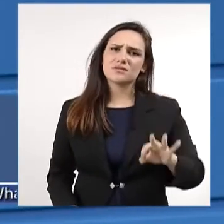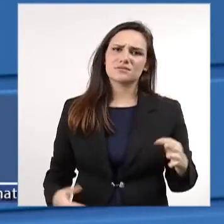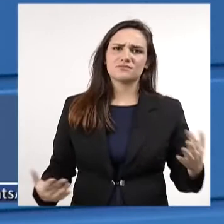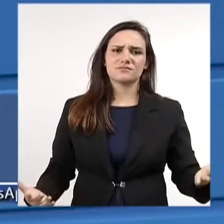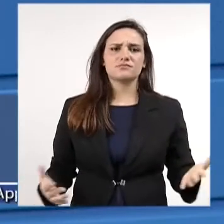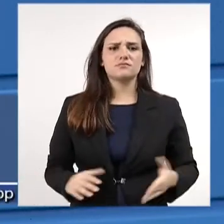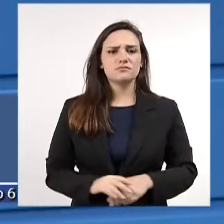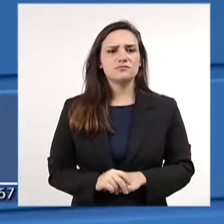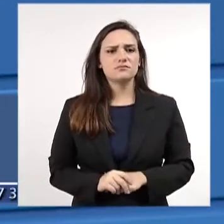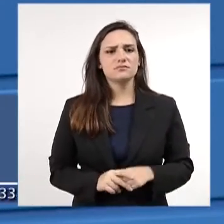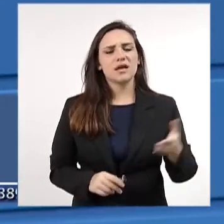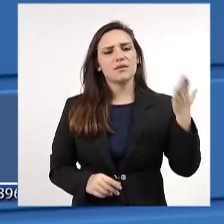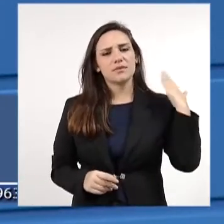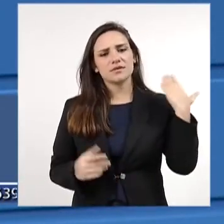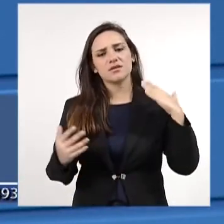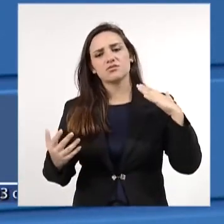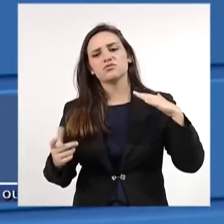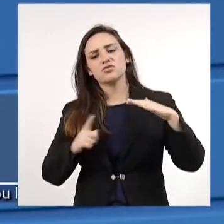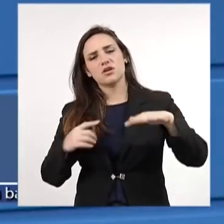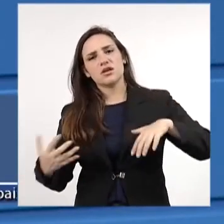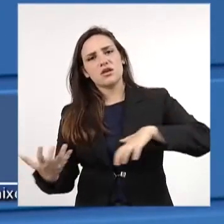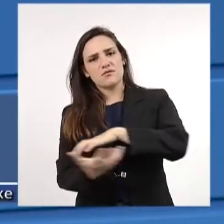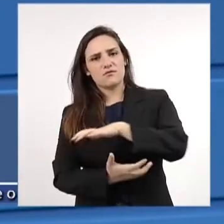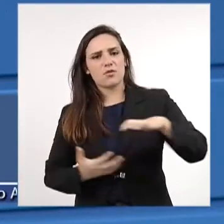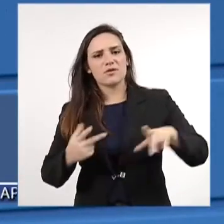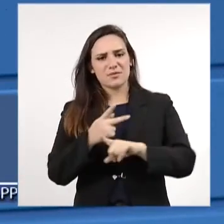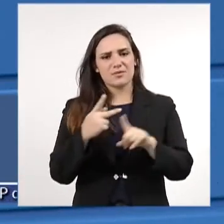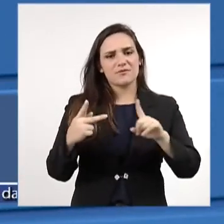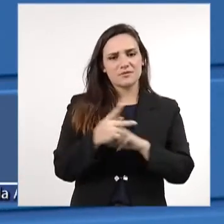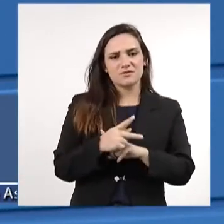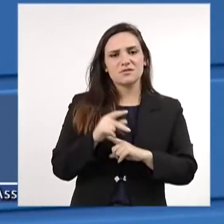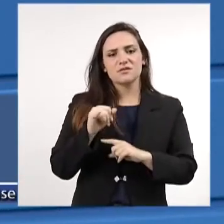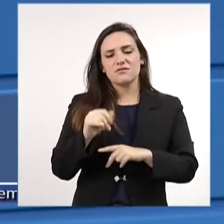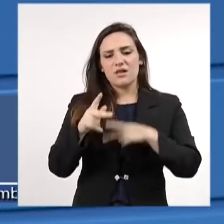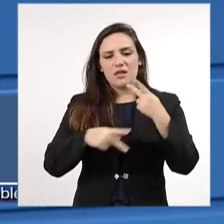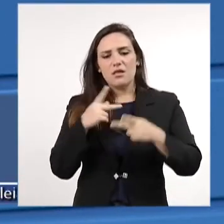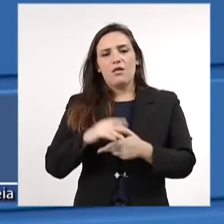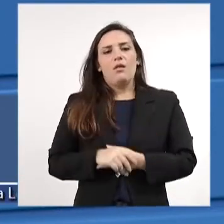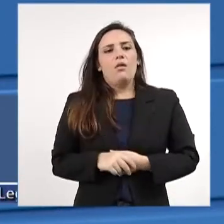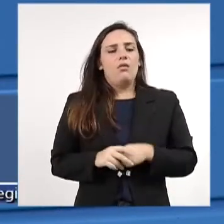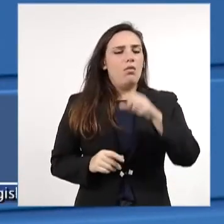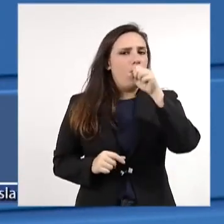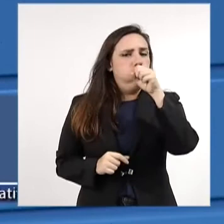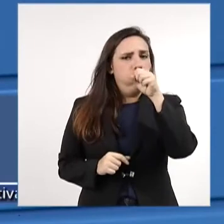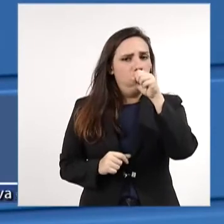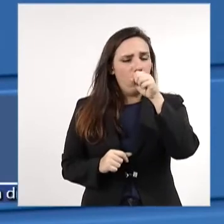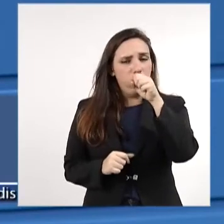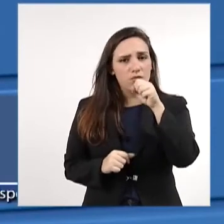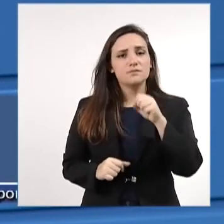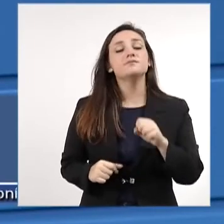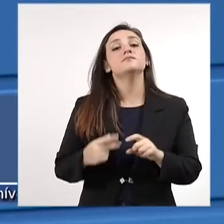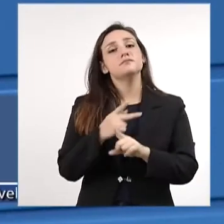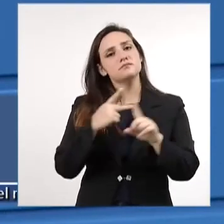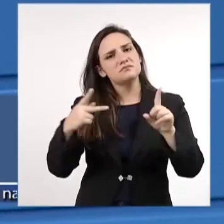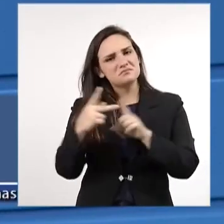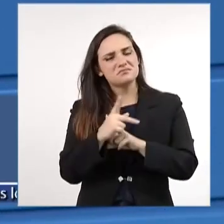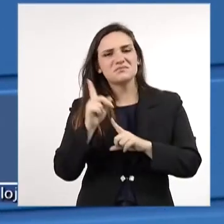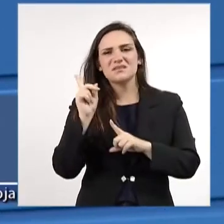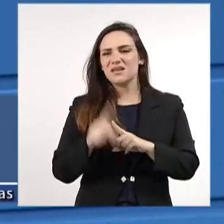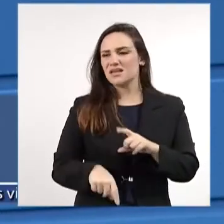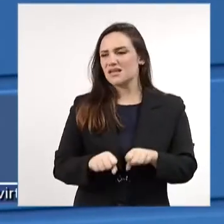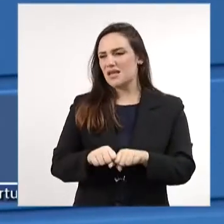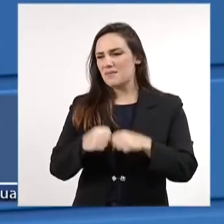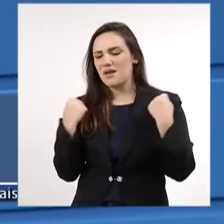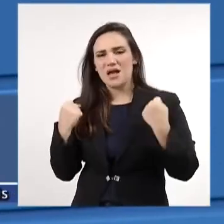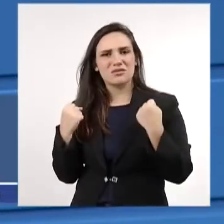da Previdência, a gente fazia esse debate, quando se falava que a Previdência estava quebrada, que ia afundar o país, que daqui a pouco